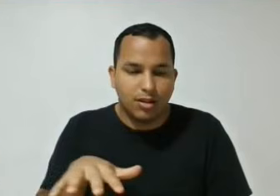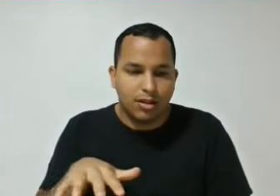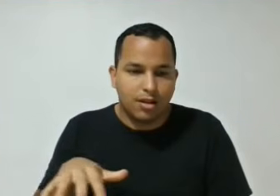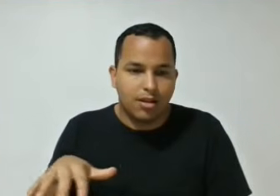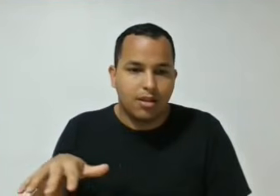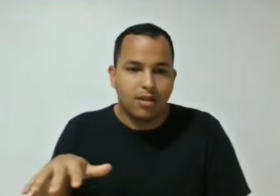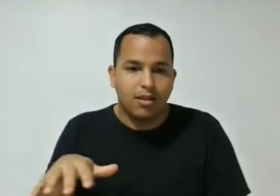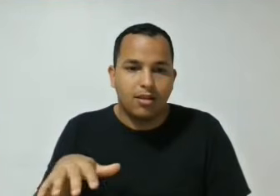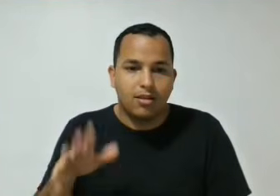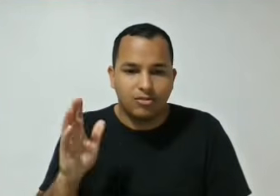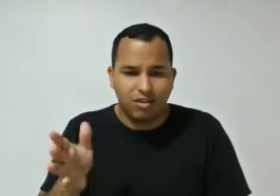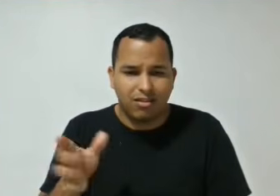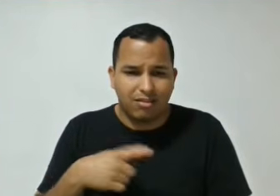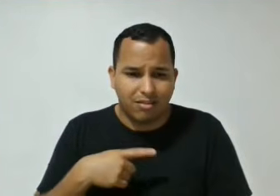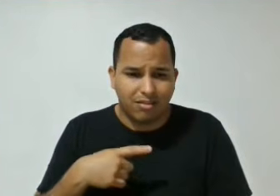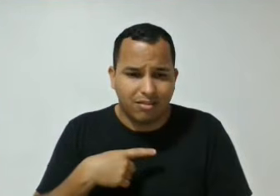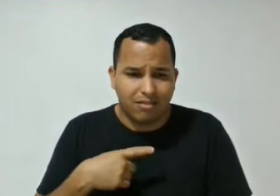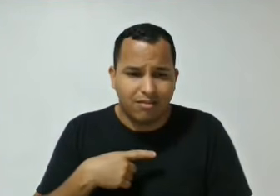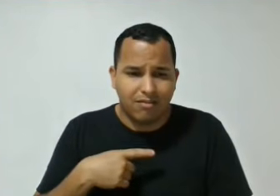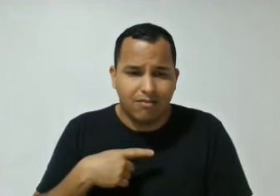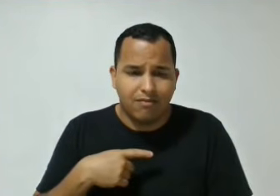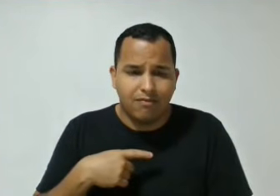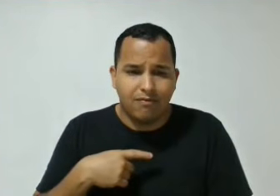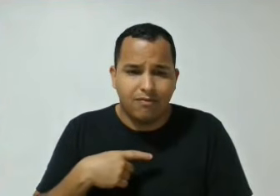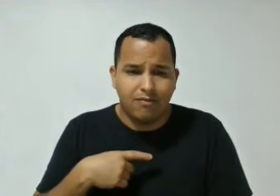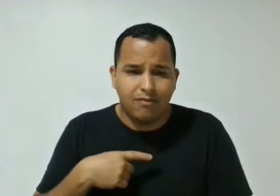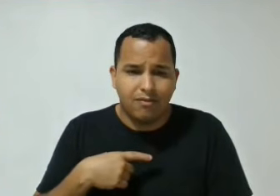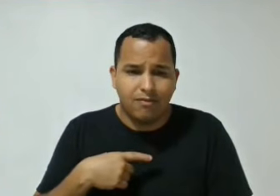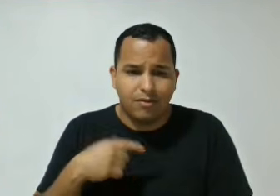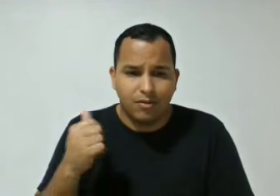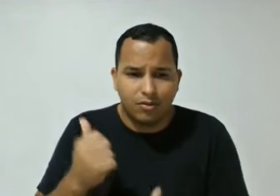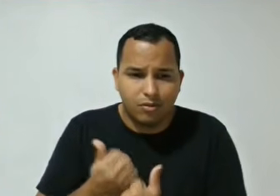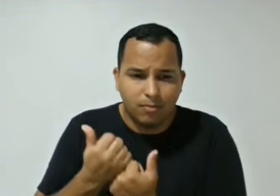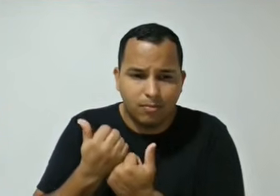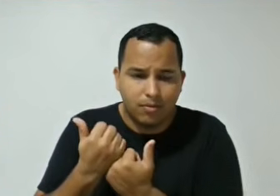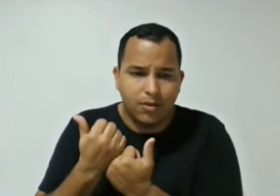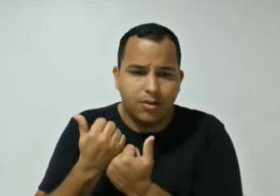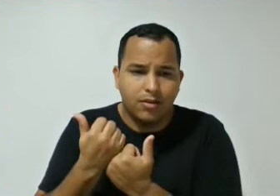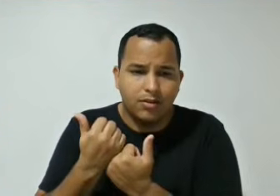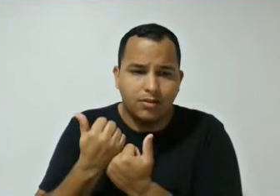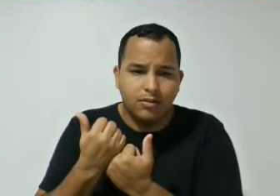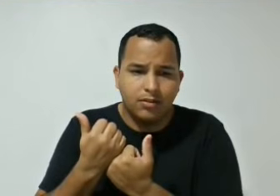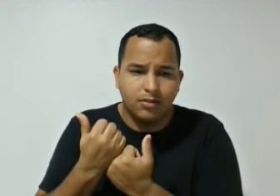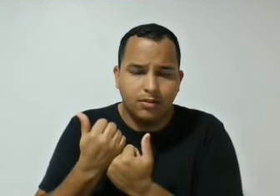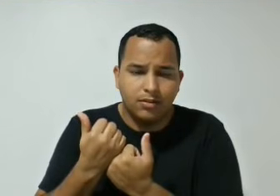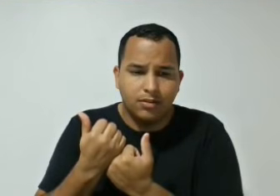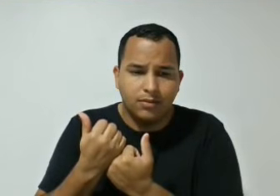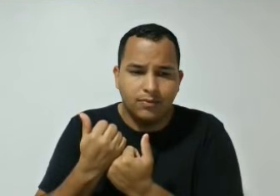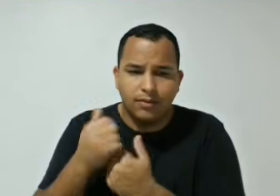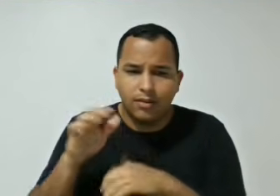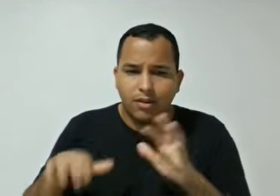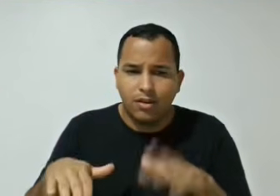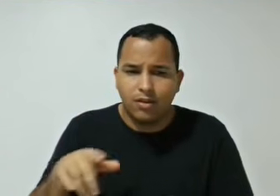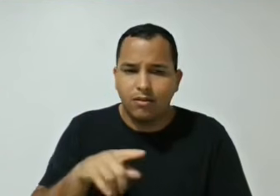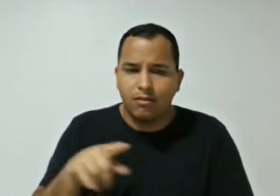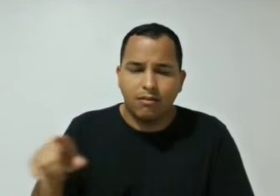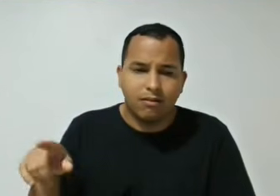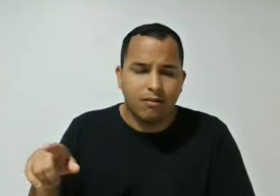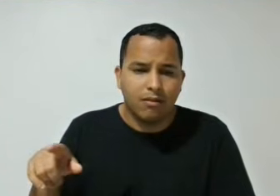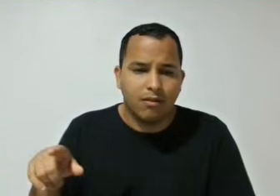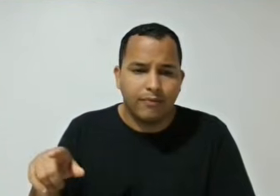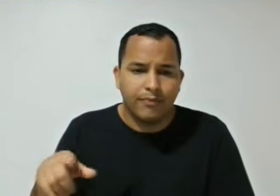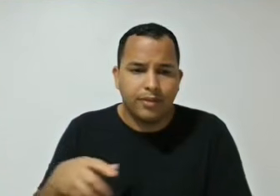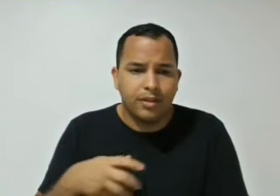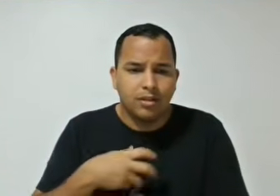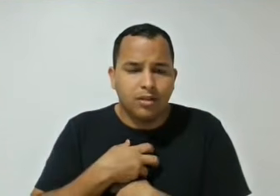houve uma época, para suporte para os centros culturais, para relação de manutenção e outros, né? Talvez até para gerar alguma demanda e alguma comoção, teria um